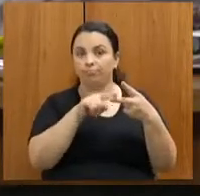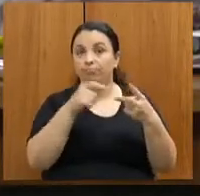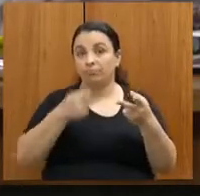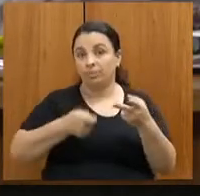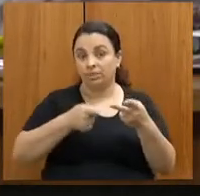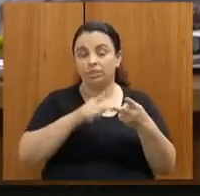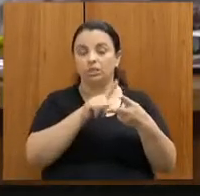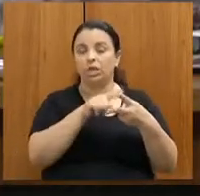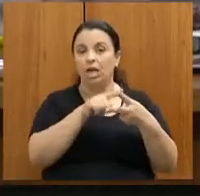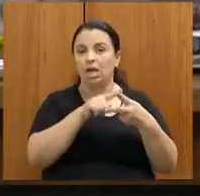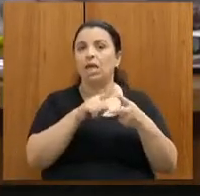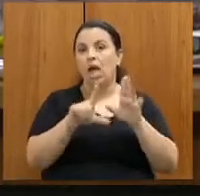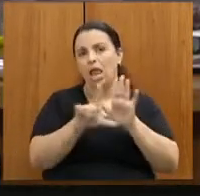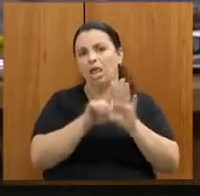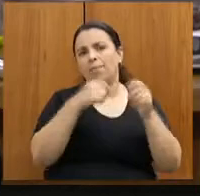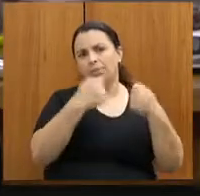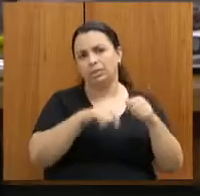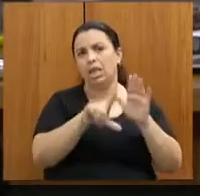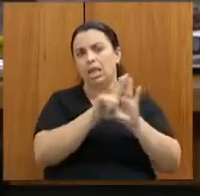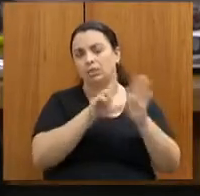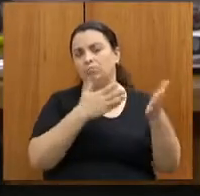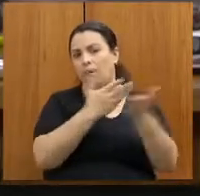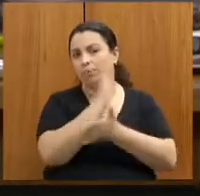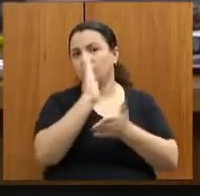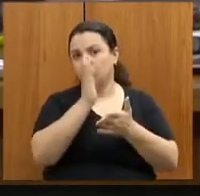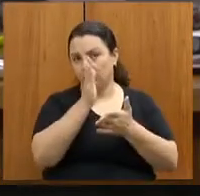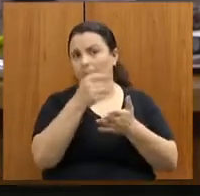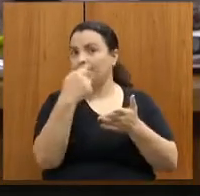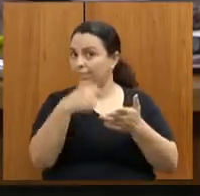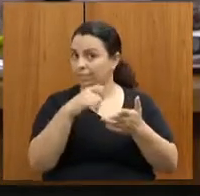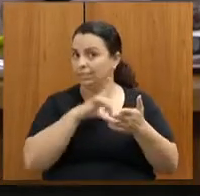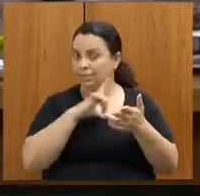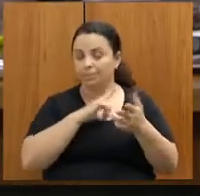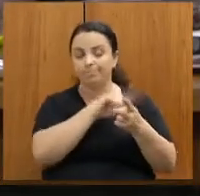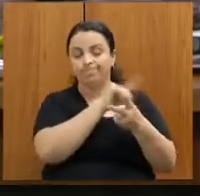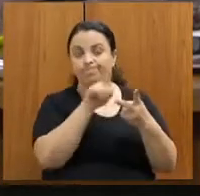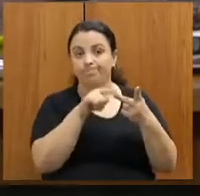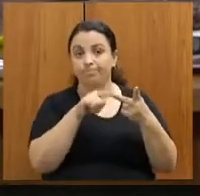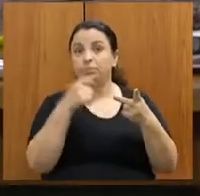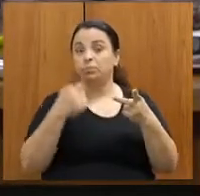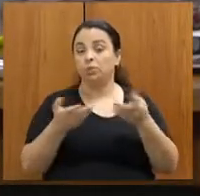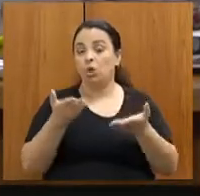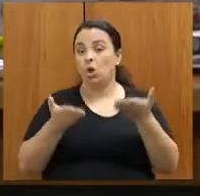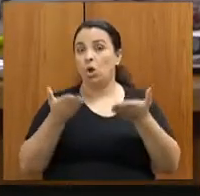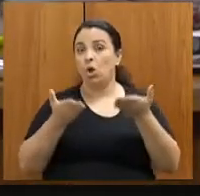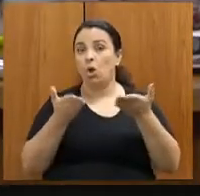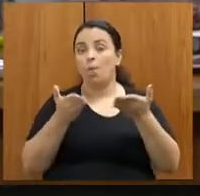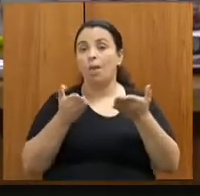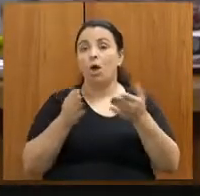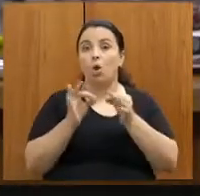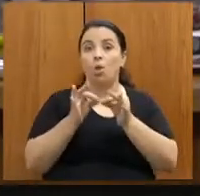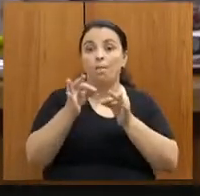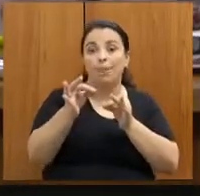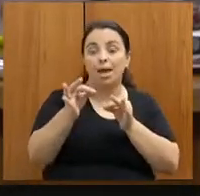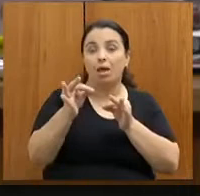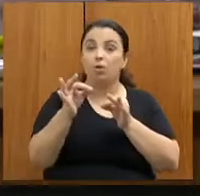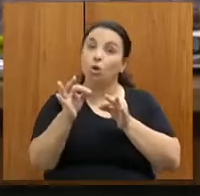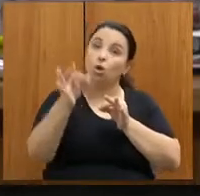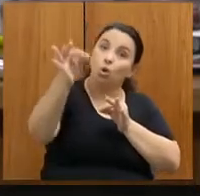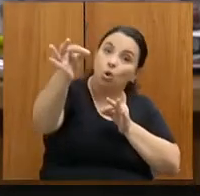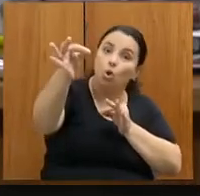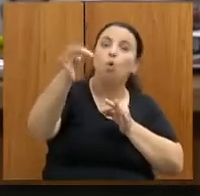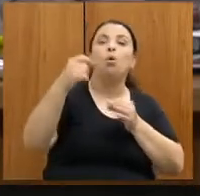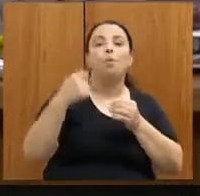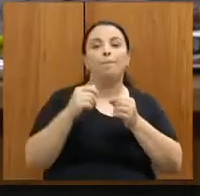a legalidade tem que ter as leis aprovadas com relação a isso segundo é ele tem que ser equilibrar no curto médio ou longo prazo então por exemplo